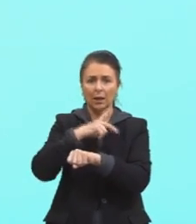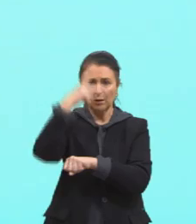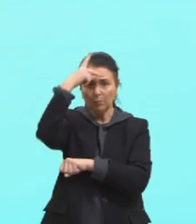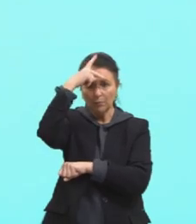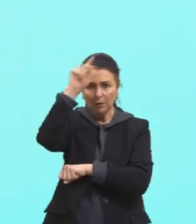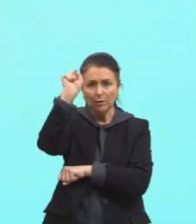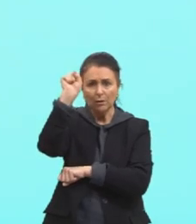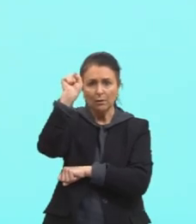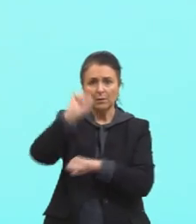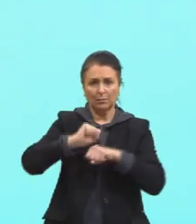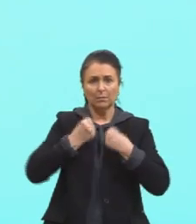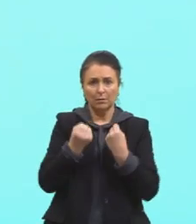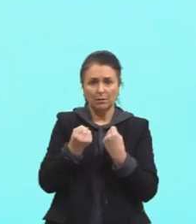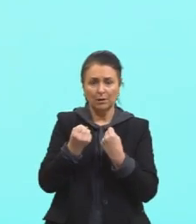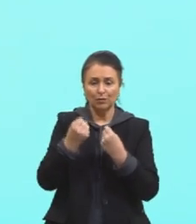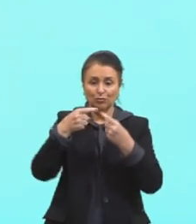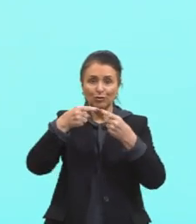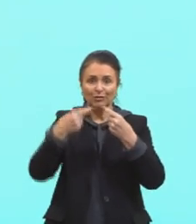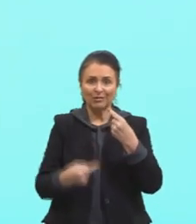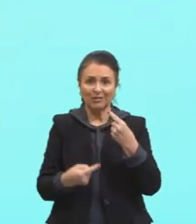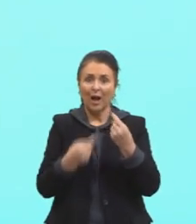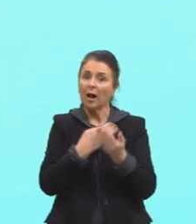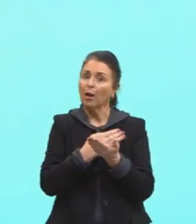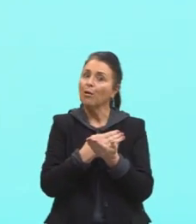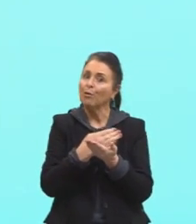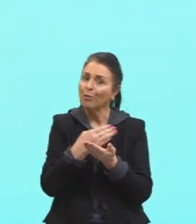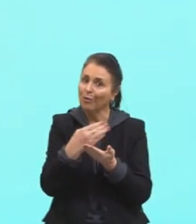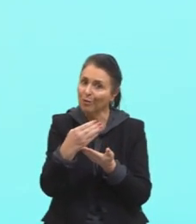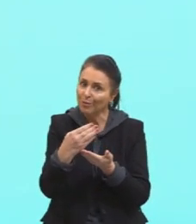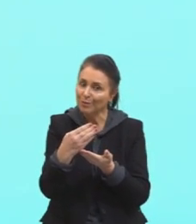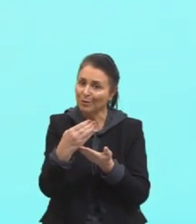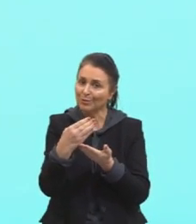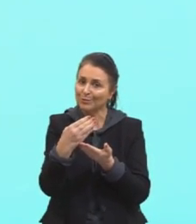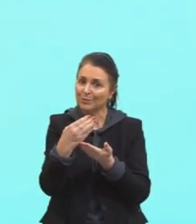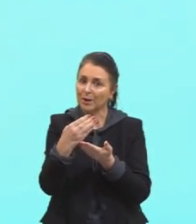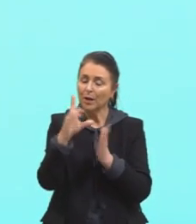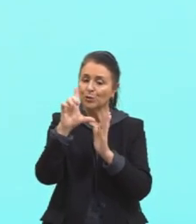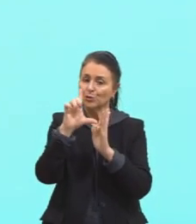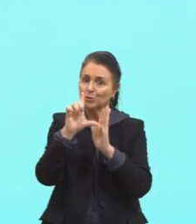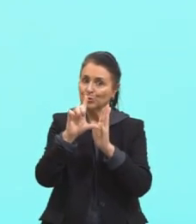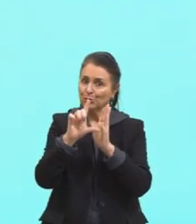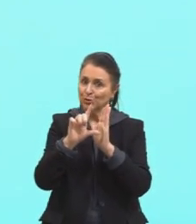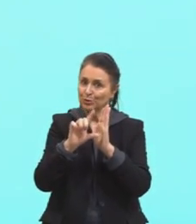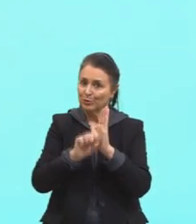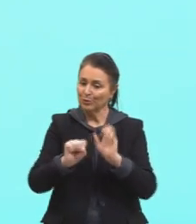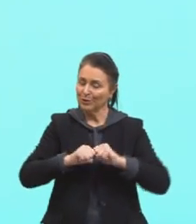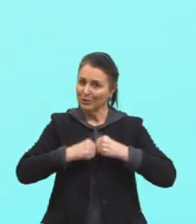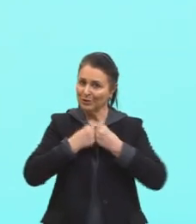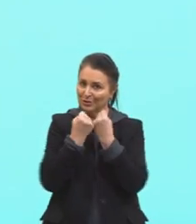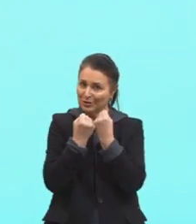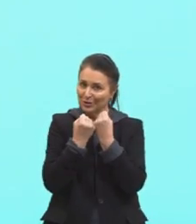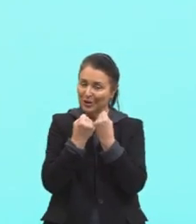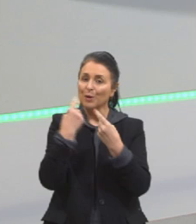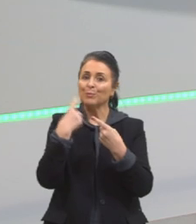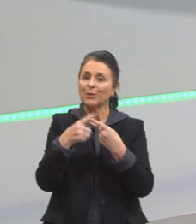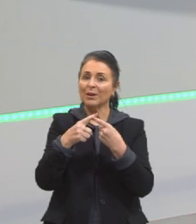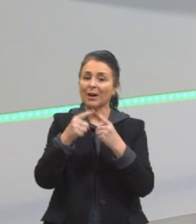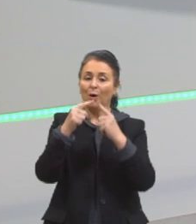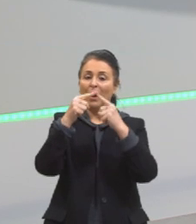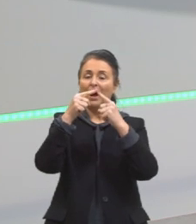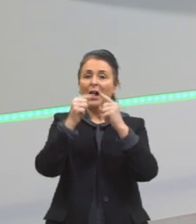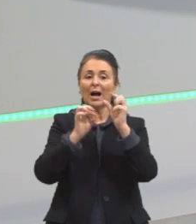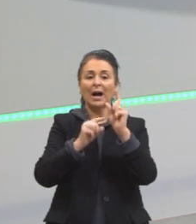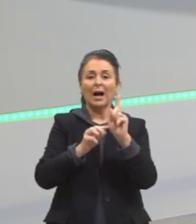de cair tá aí ela começou a cair a energia potencial dela diminuiu porque a altura diminui eu tá